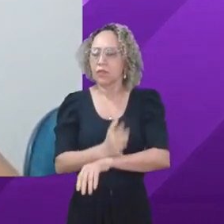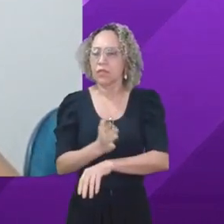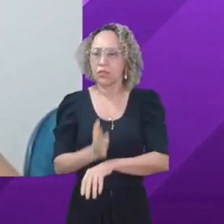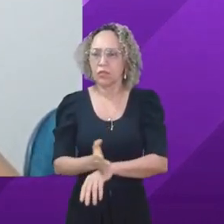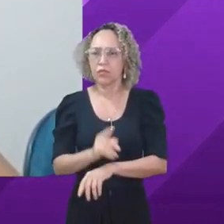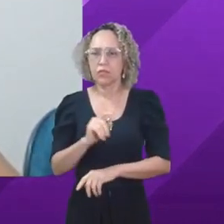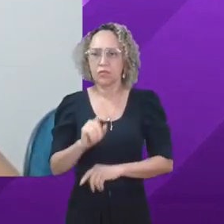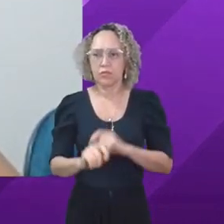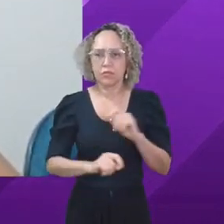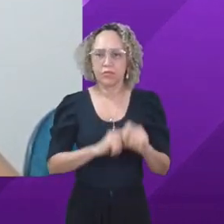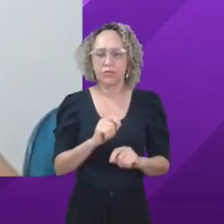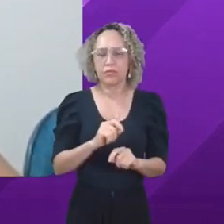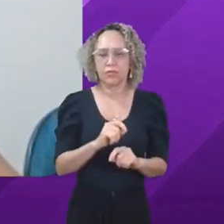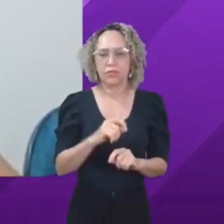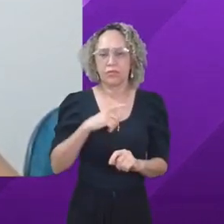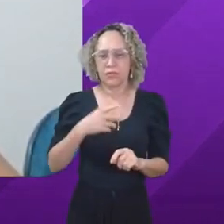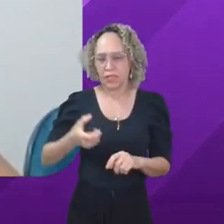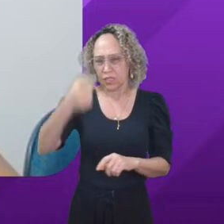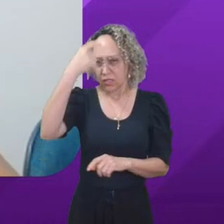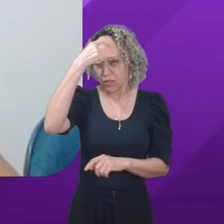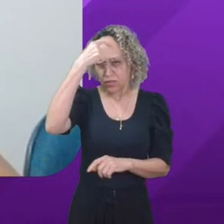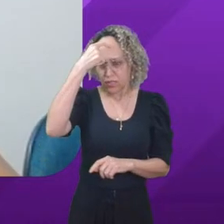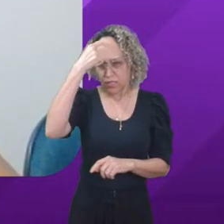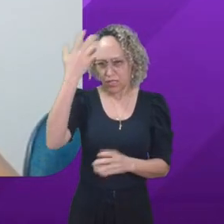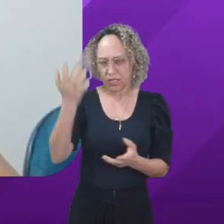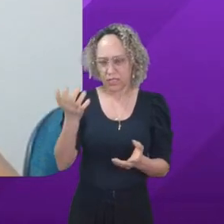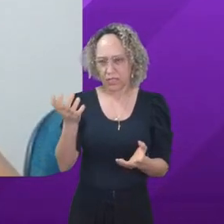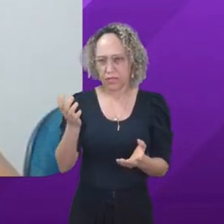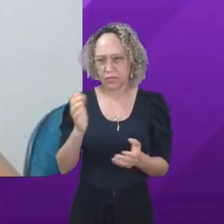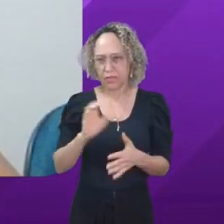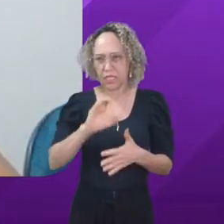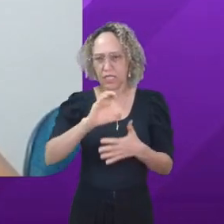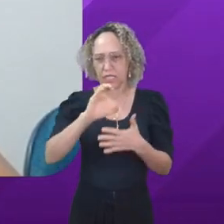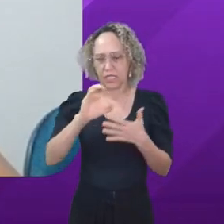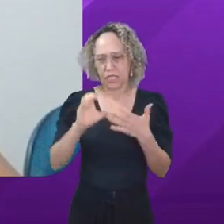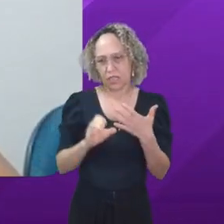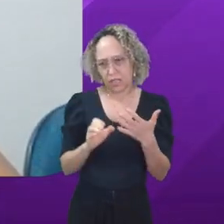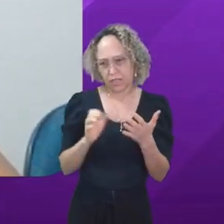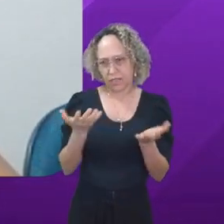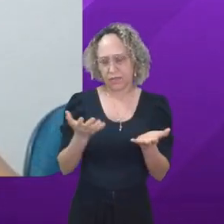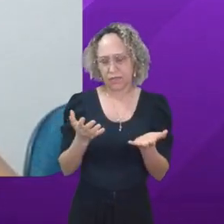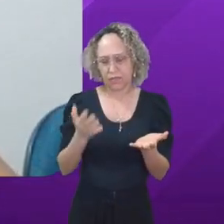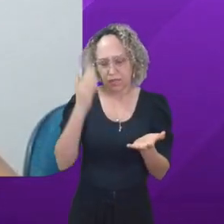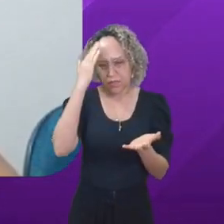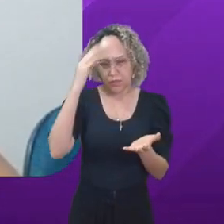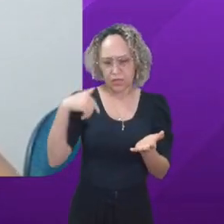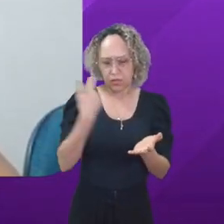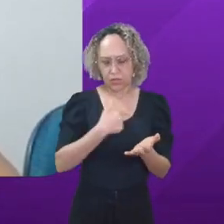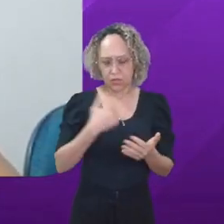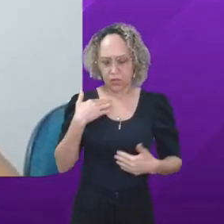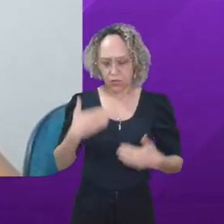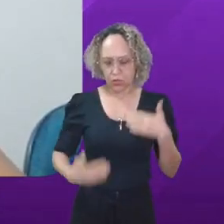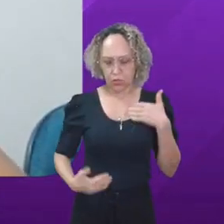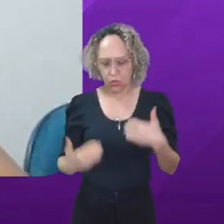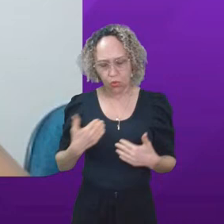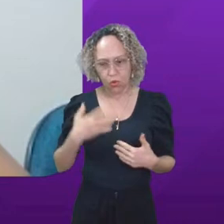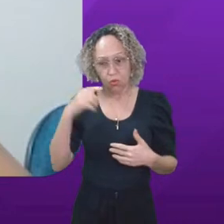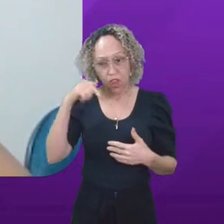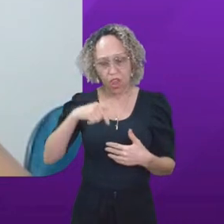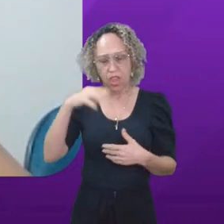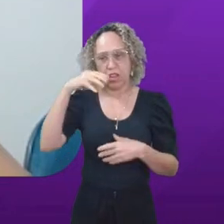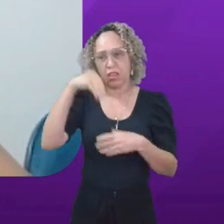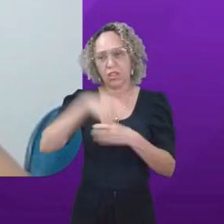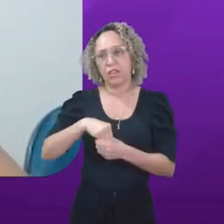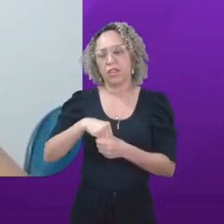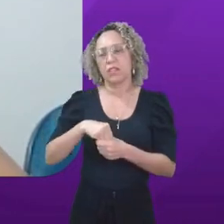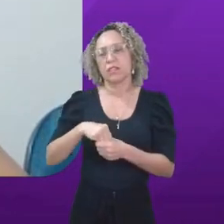tempo ter essa consciência de classe, e saber que o nosso corpo ele é um corpo político,